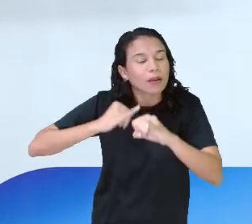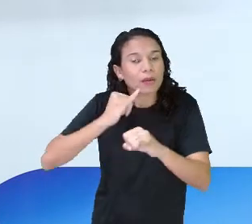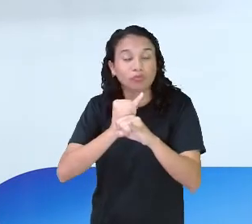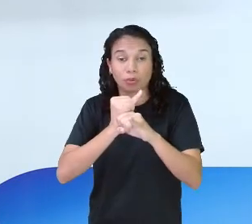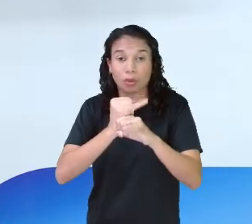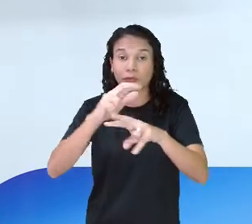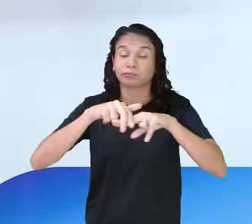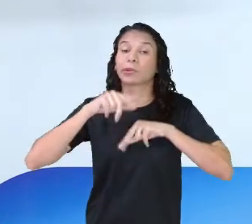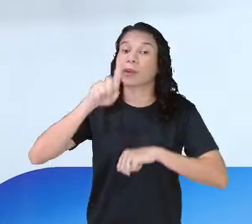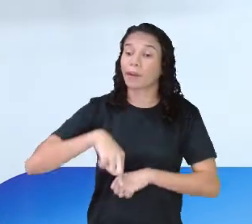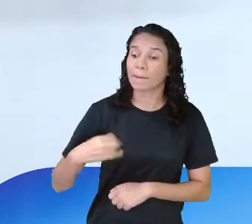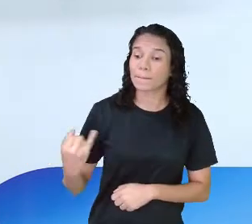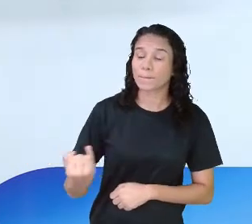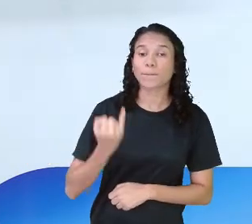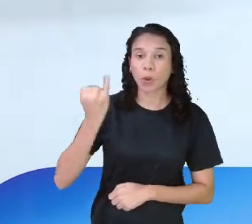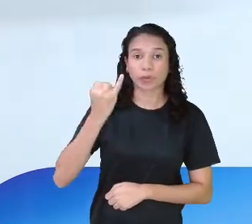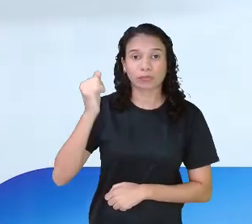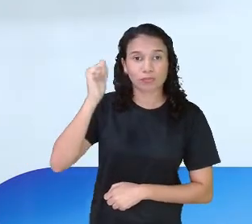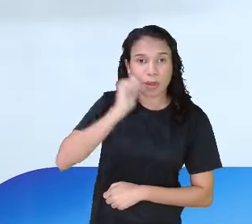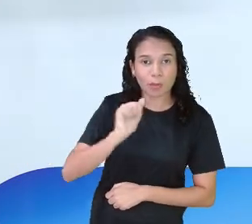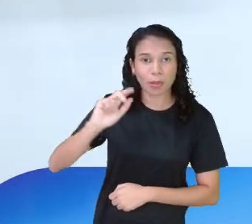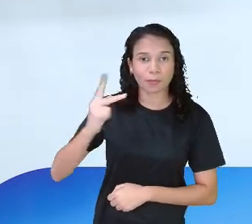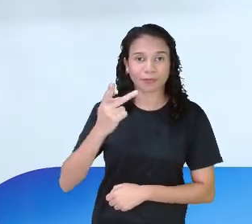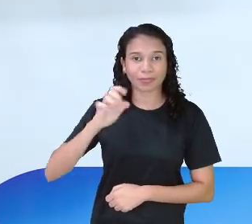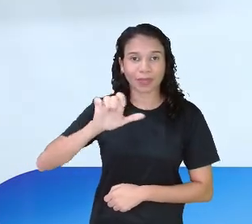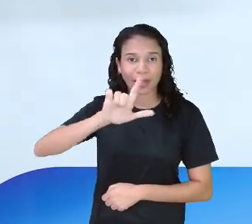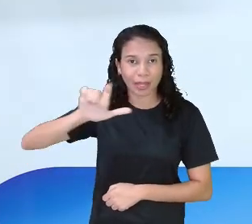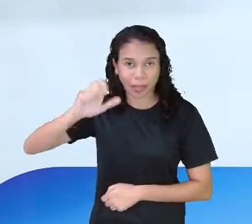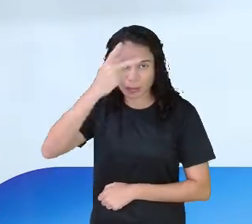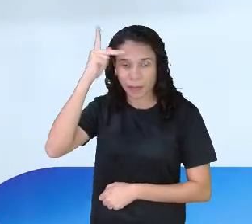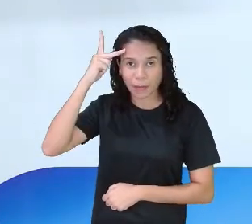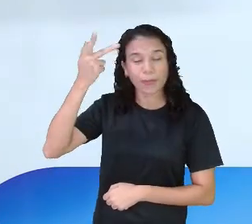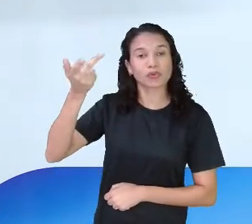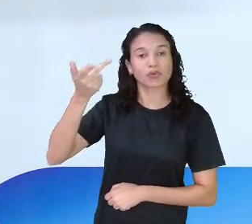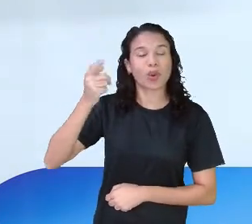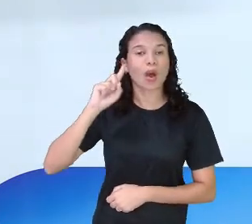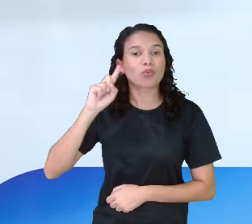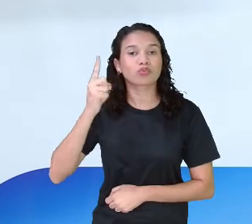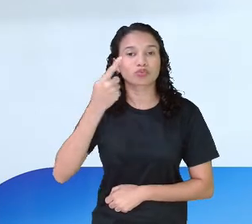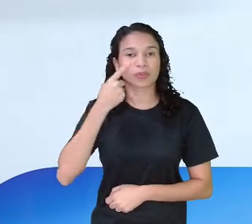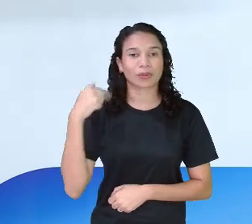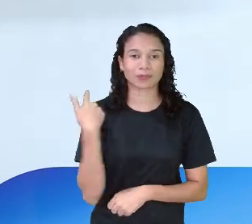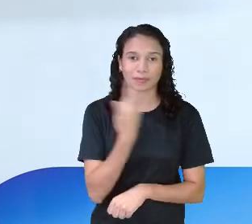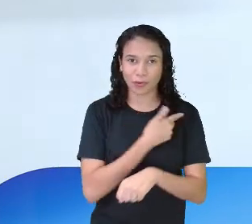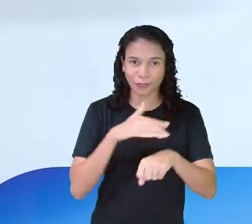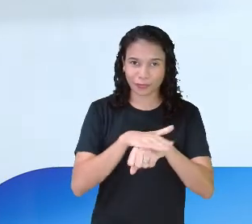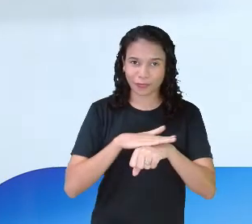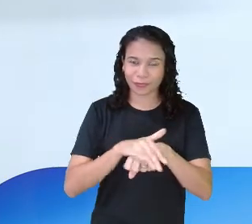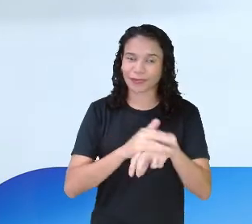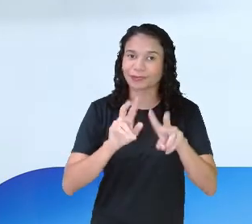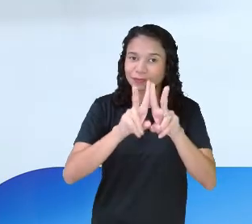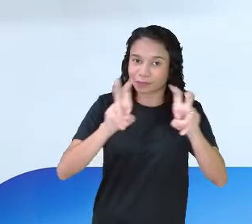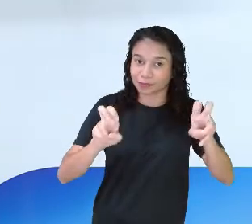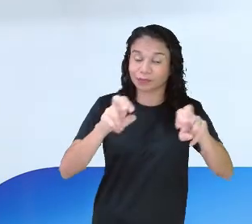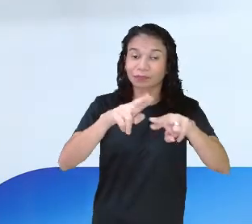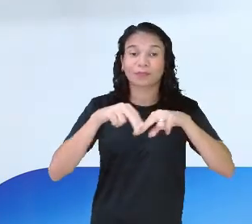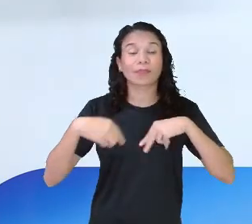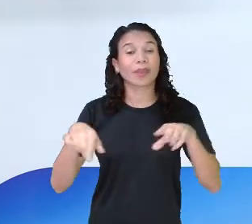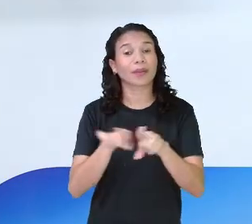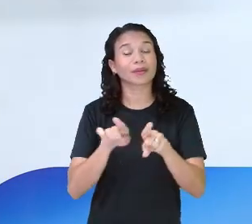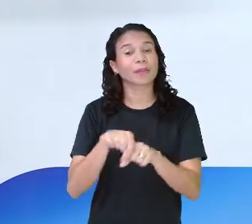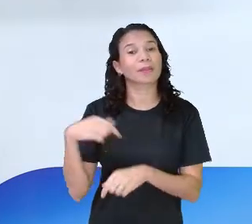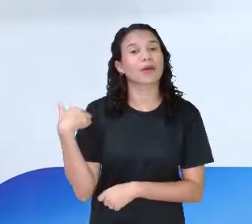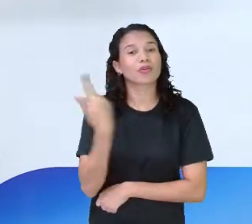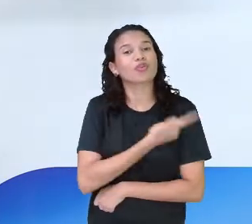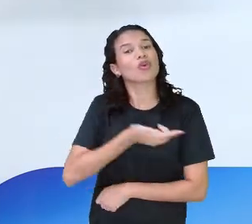a importância de Helen Keller para as pessoas surdo-cegas. Então, a gente vai conversar um pouquinho sobre isso. E aí a gente